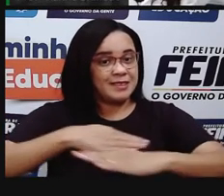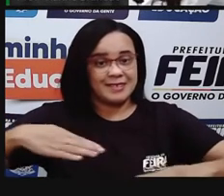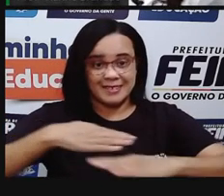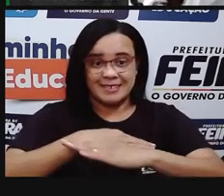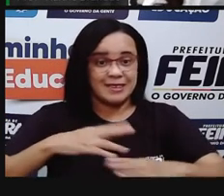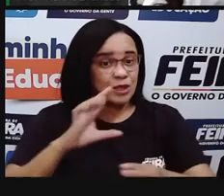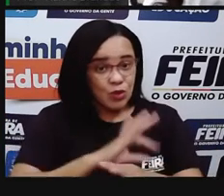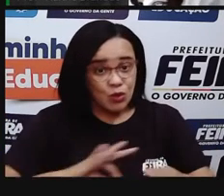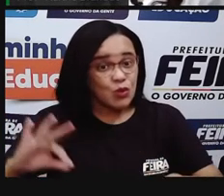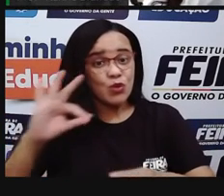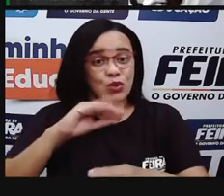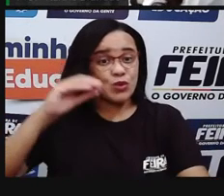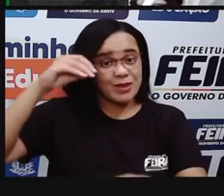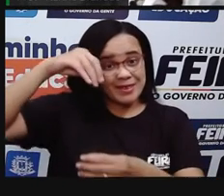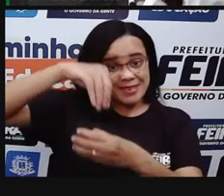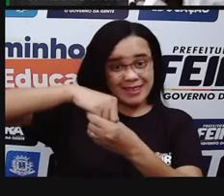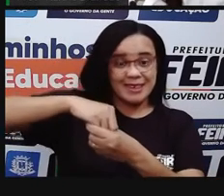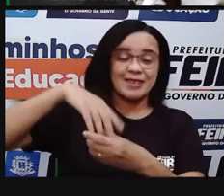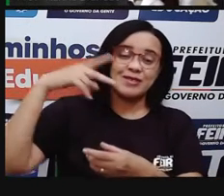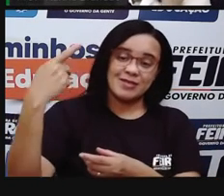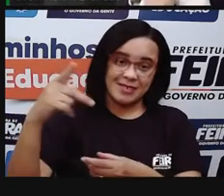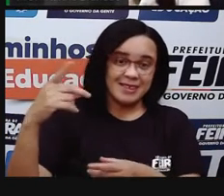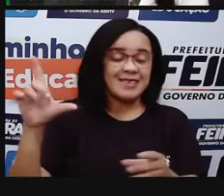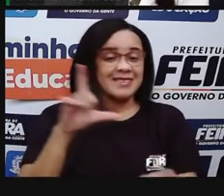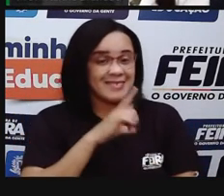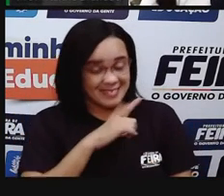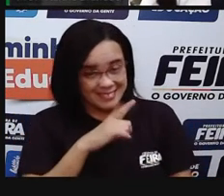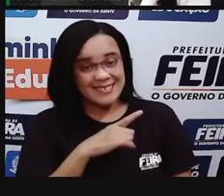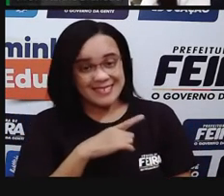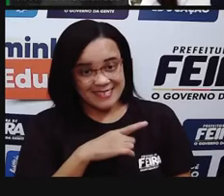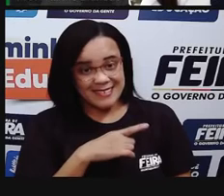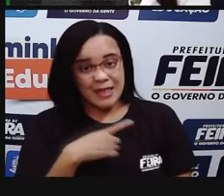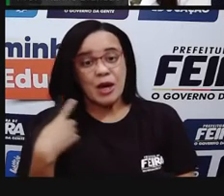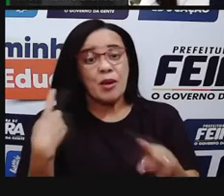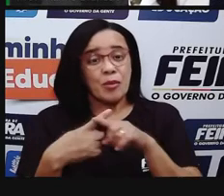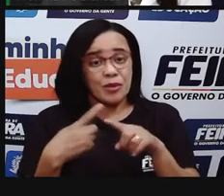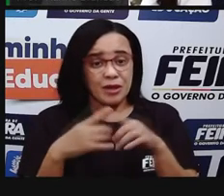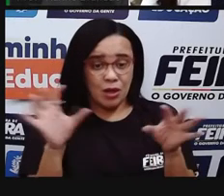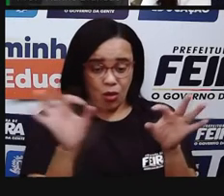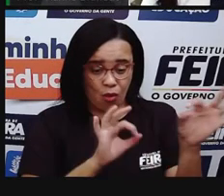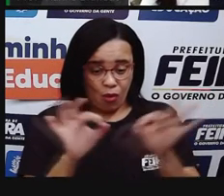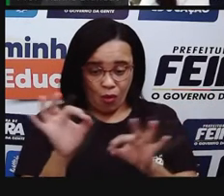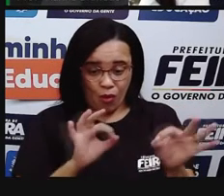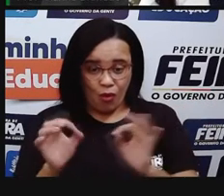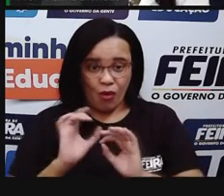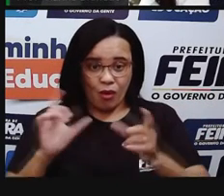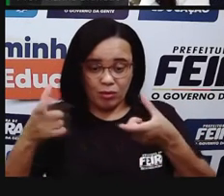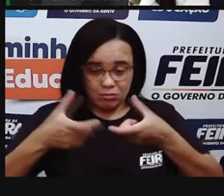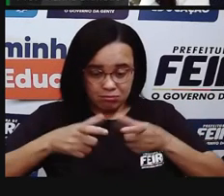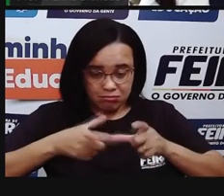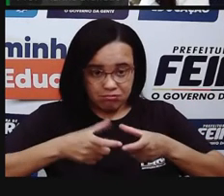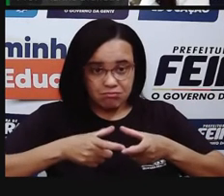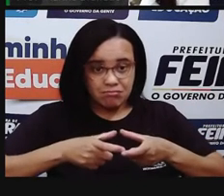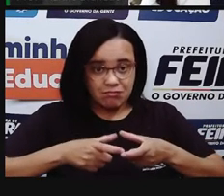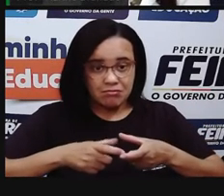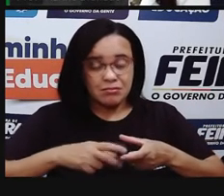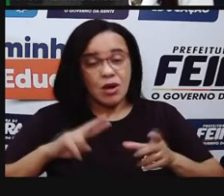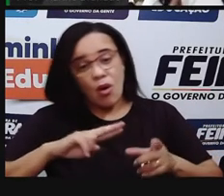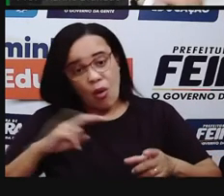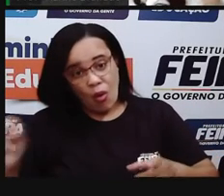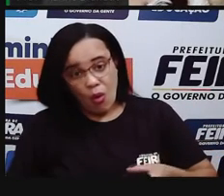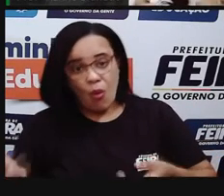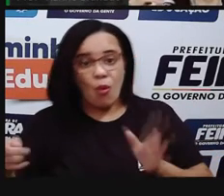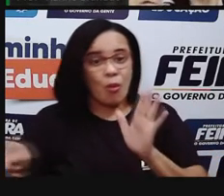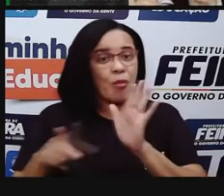de uma divisão, de uma organização maior, para uma organização menor, mais específica, mais aproximada de nós,